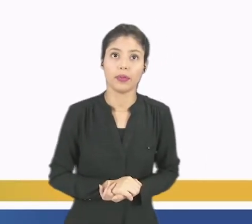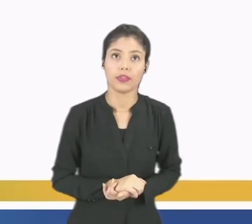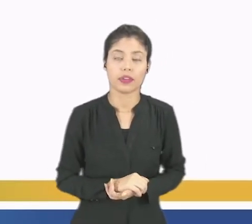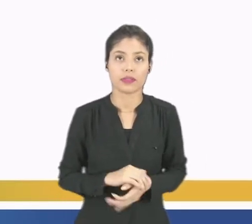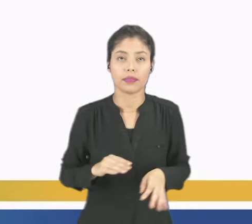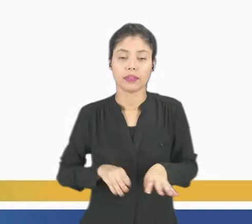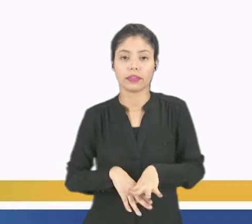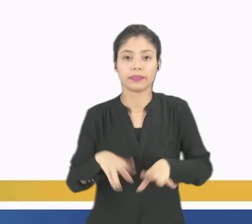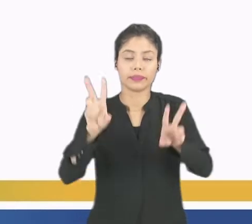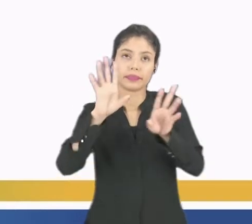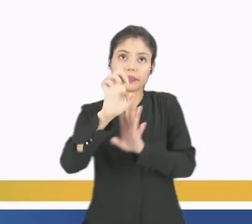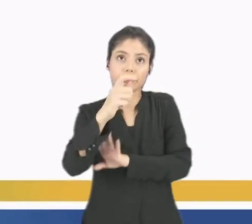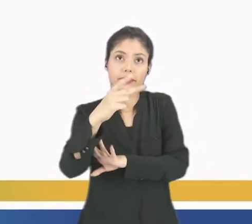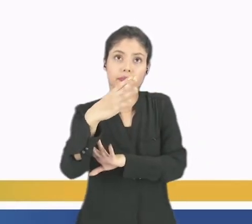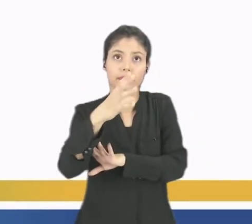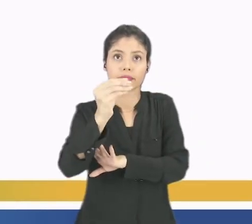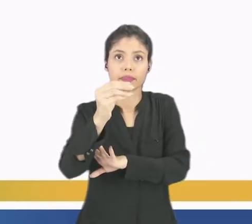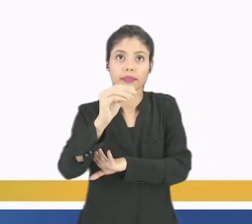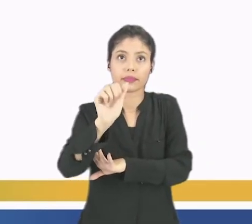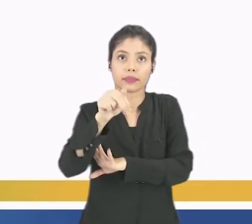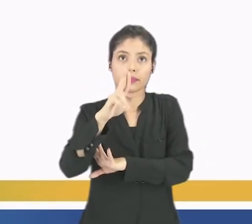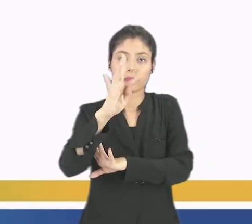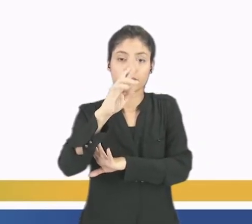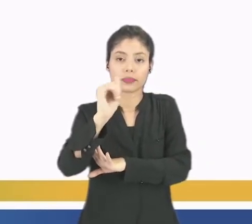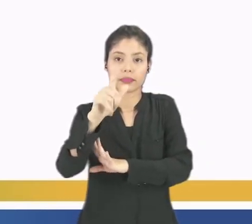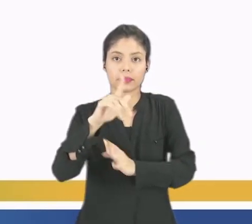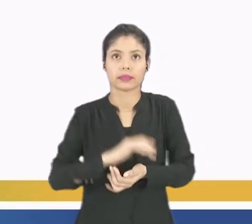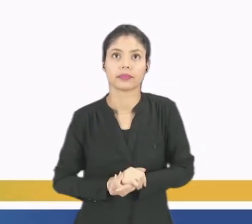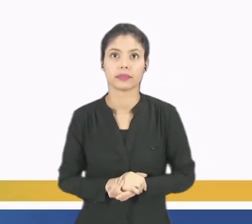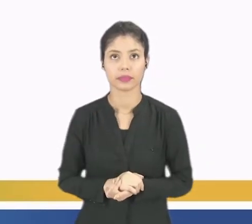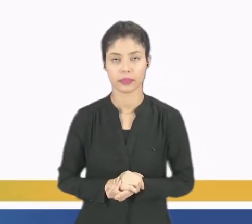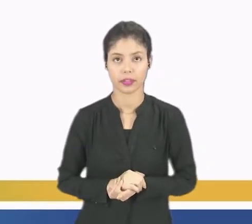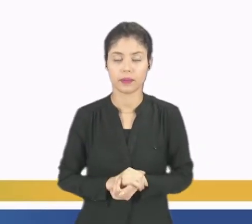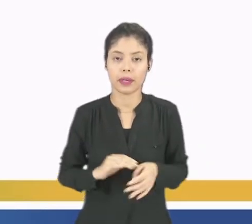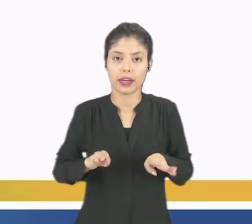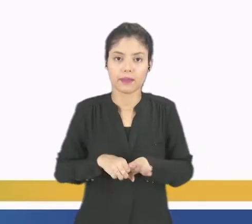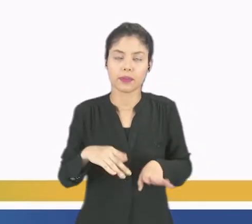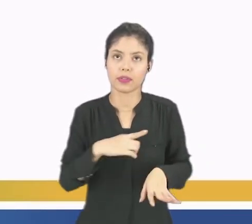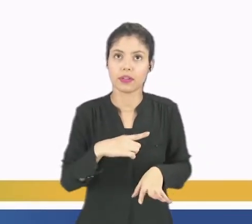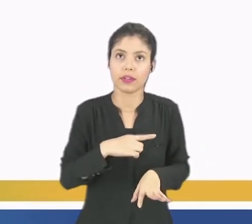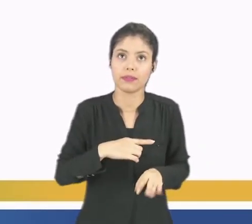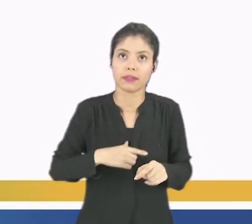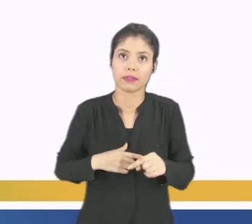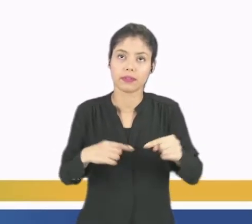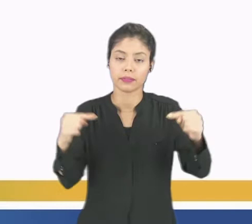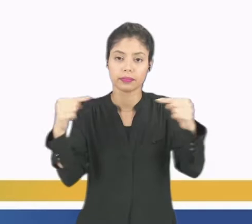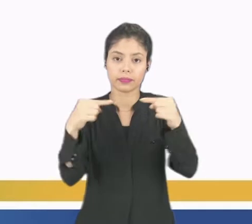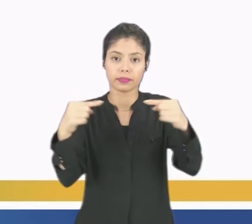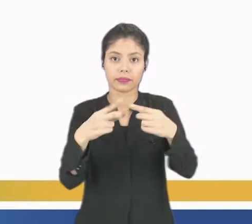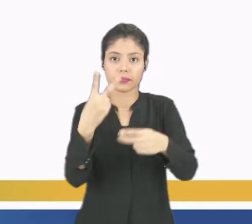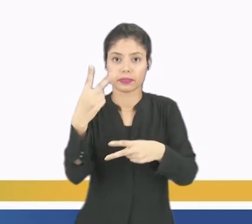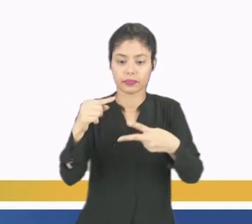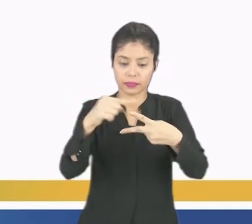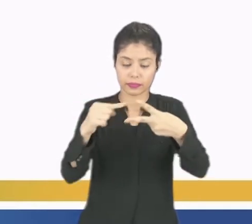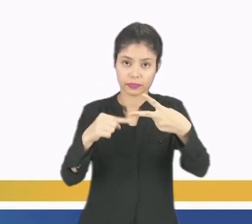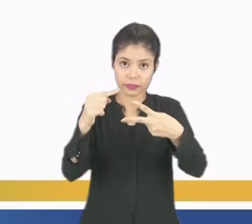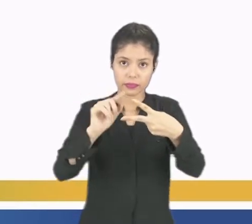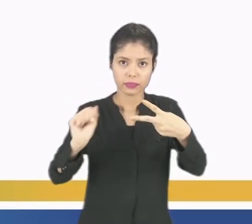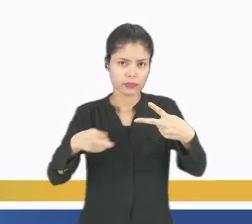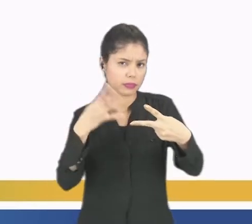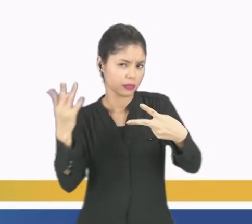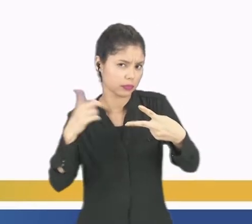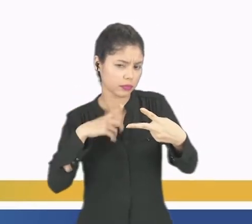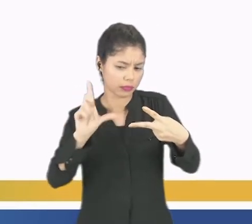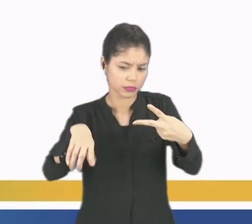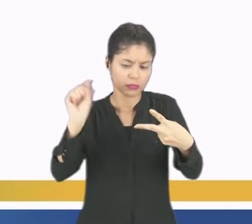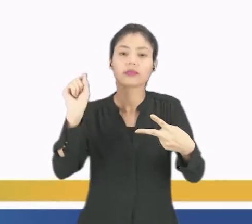espaço amostral, devemos lembrar que são dois algarismos, números formados por dois algarismos. Então, quantas chances eu tenho